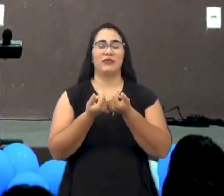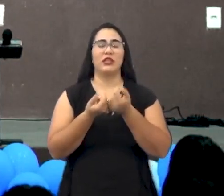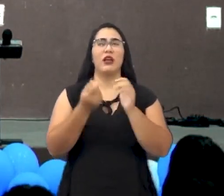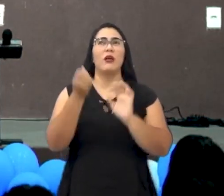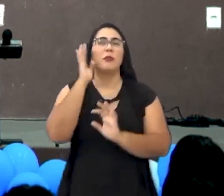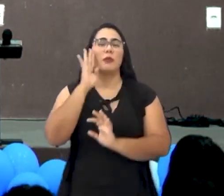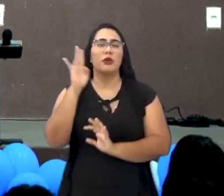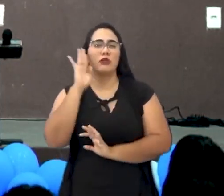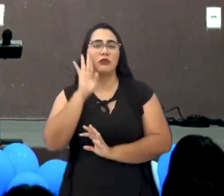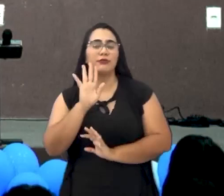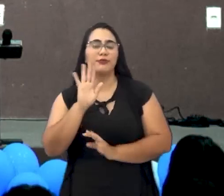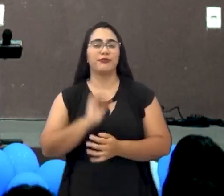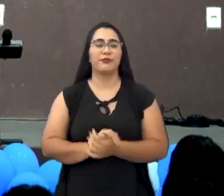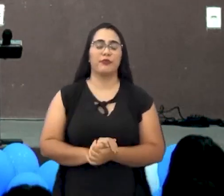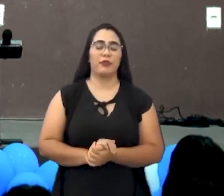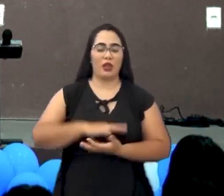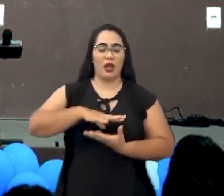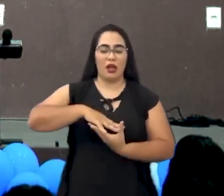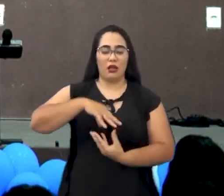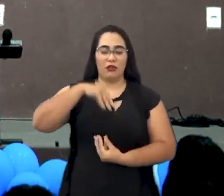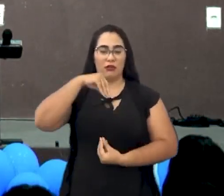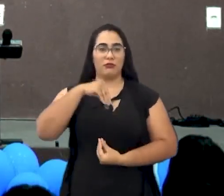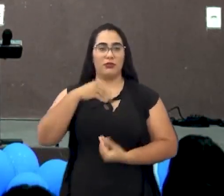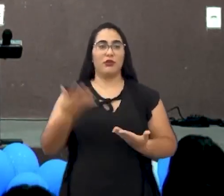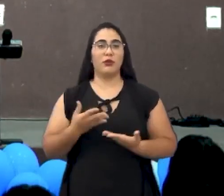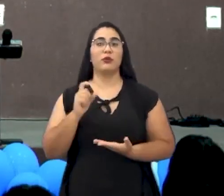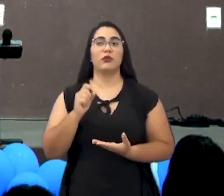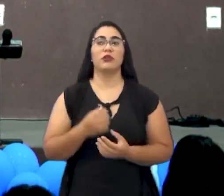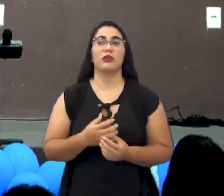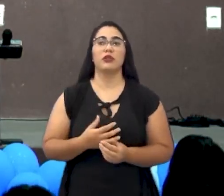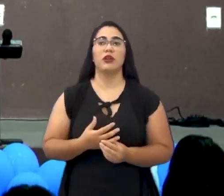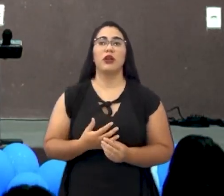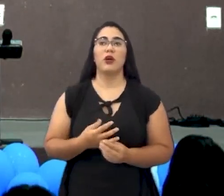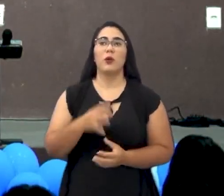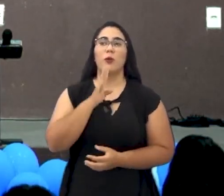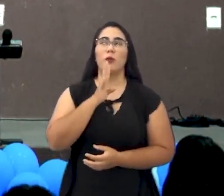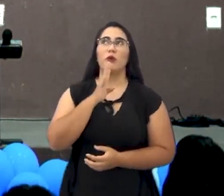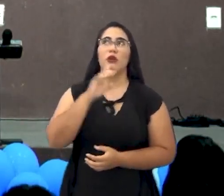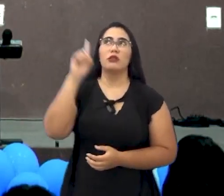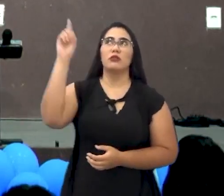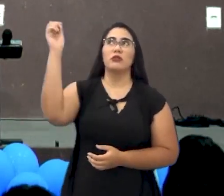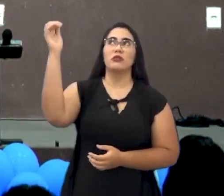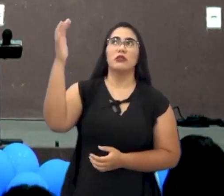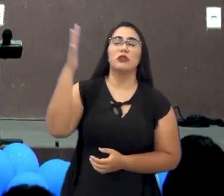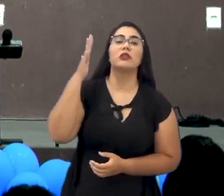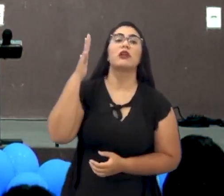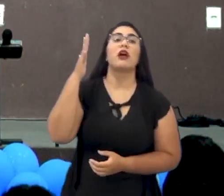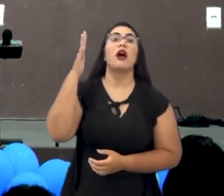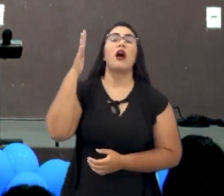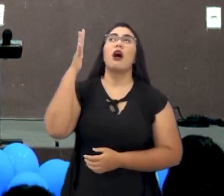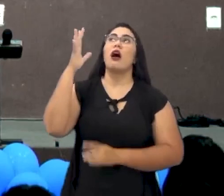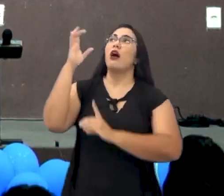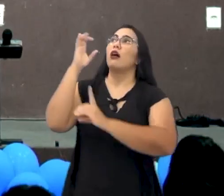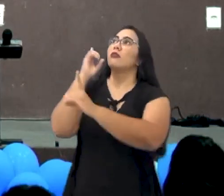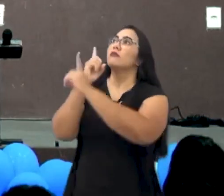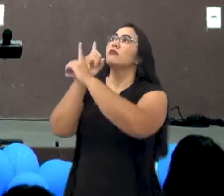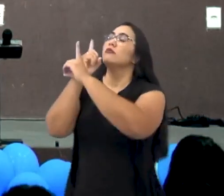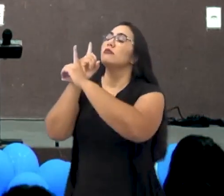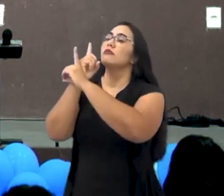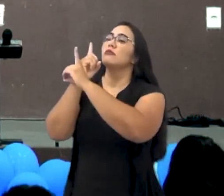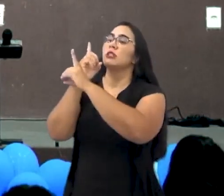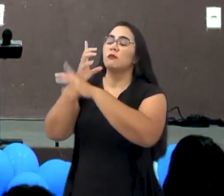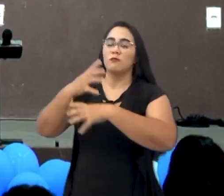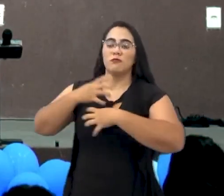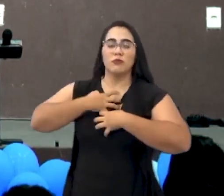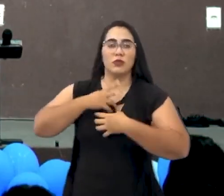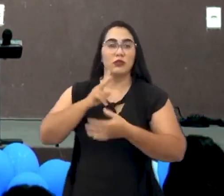Imagine então que essa alma agora foi alcançada pela graça de Deus, e por achar o Senhor, ela foi tocada